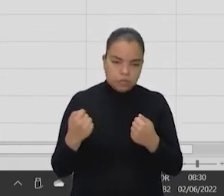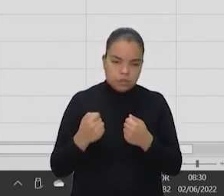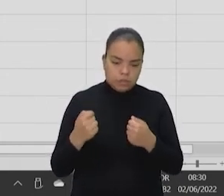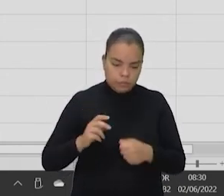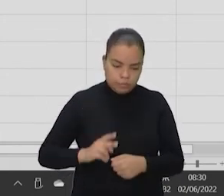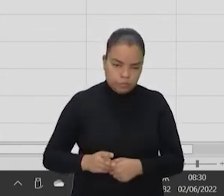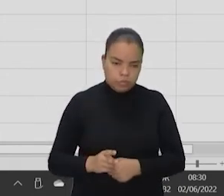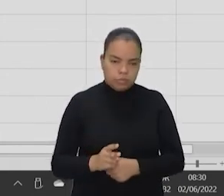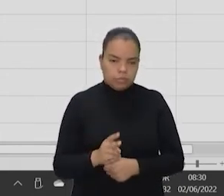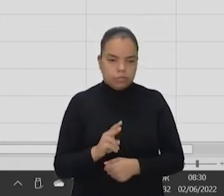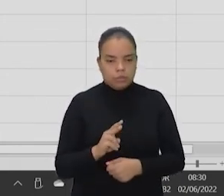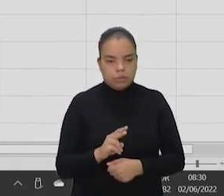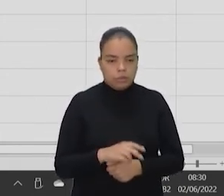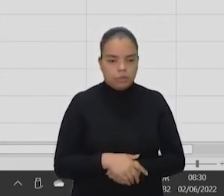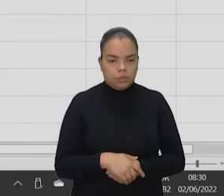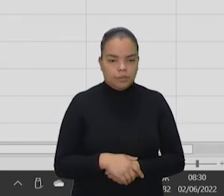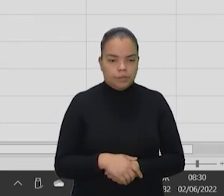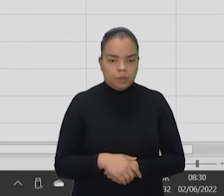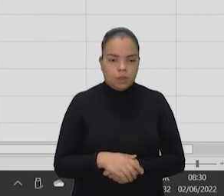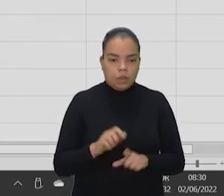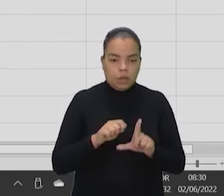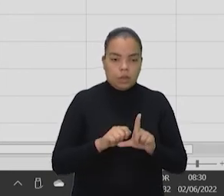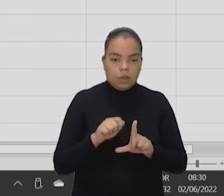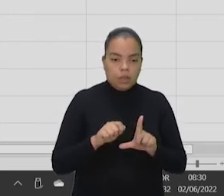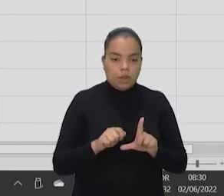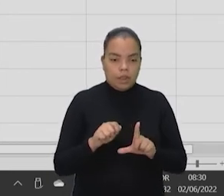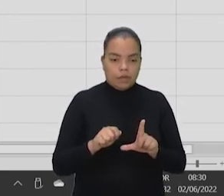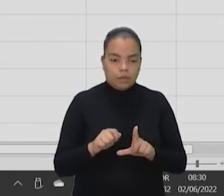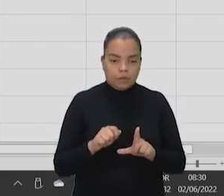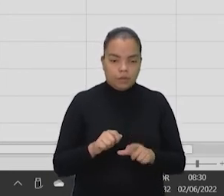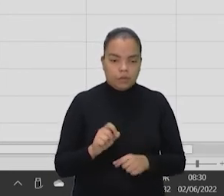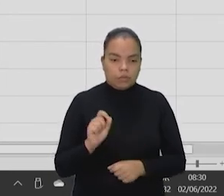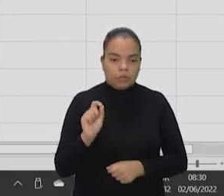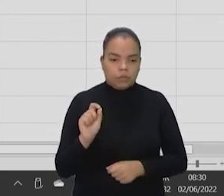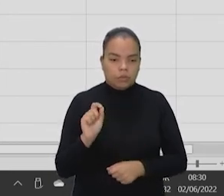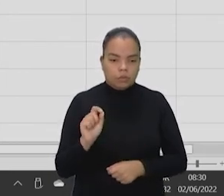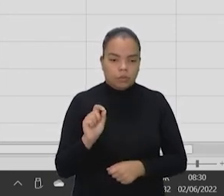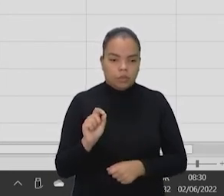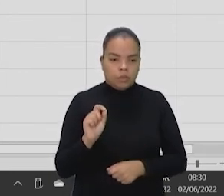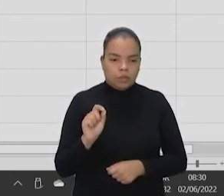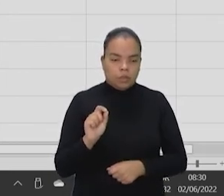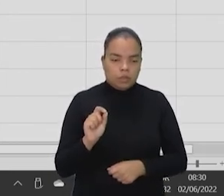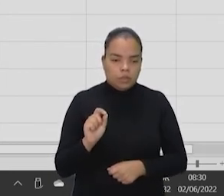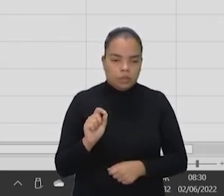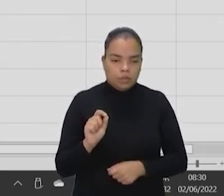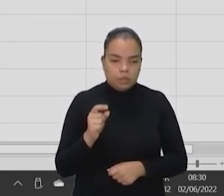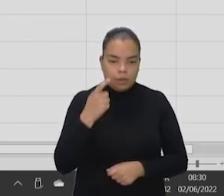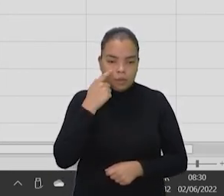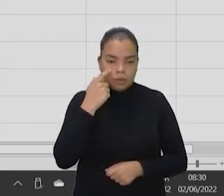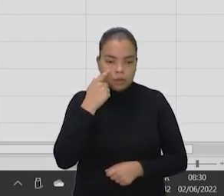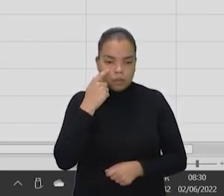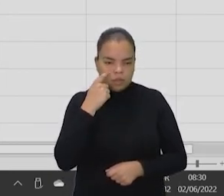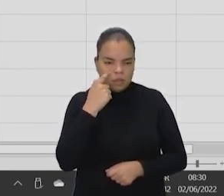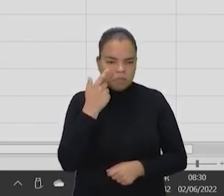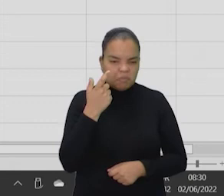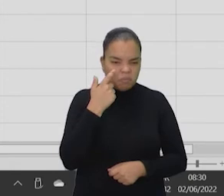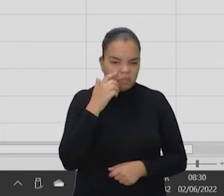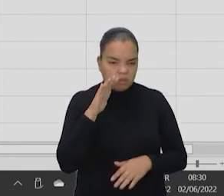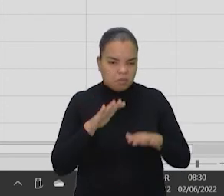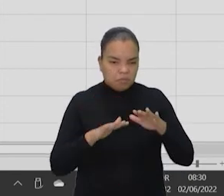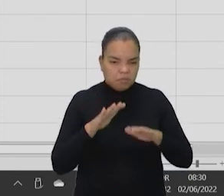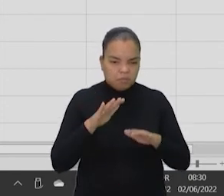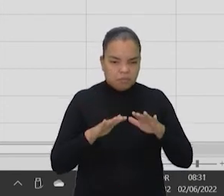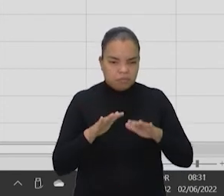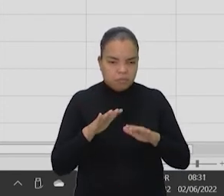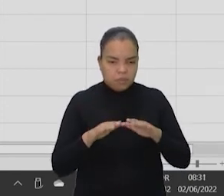E aí, se você quiser fazer o gráfico dos dois, aí se eu colocar só esse pouquinho, não dá para ver muito. Nós vamos calcular durante